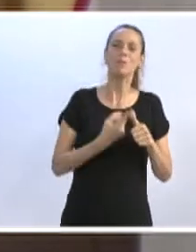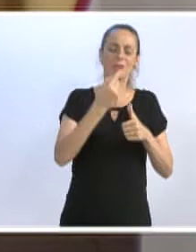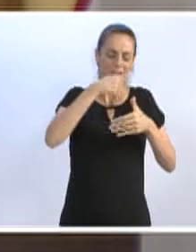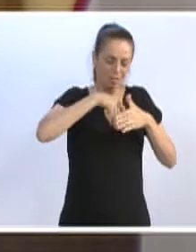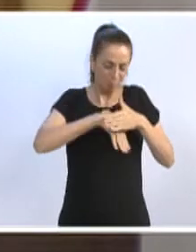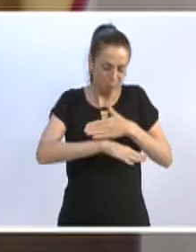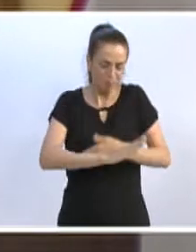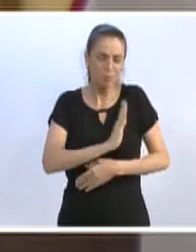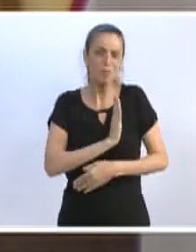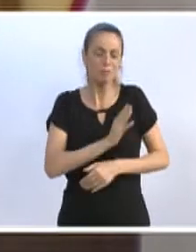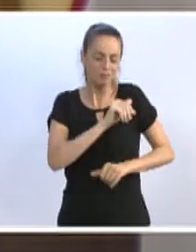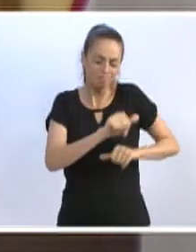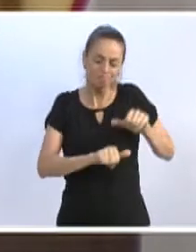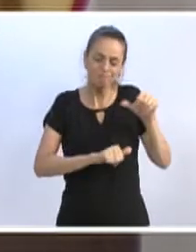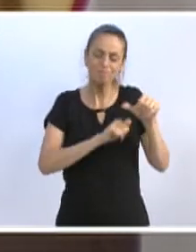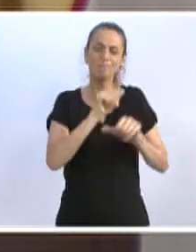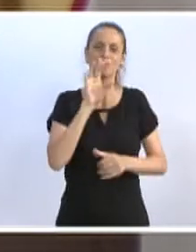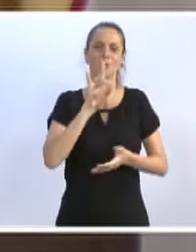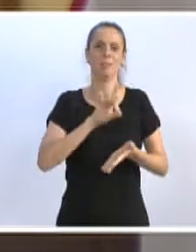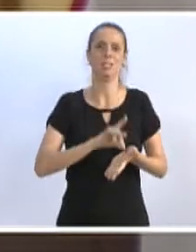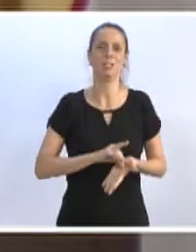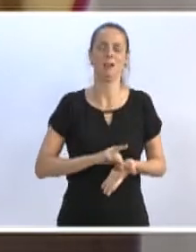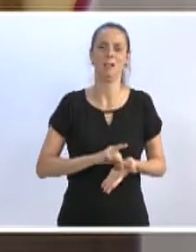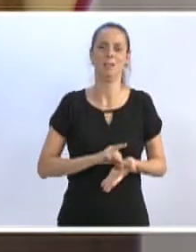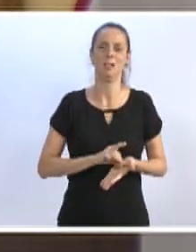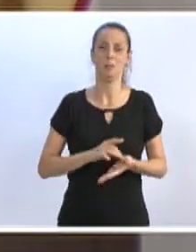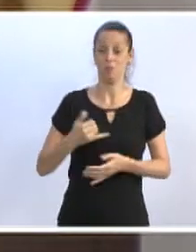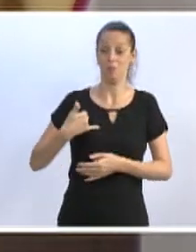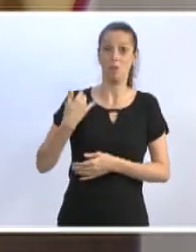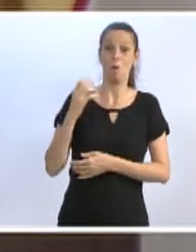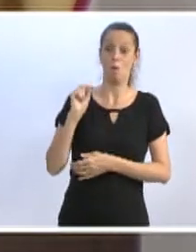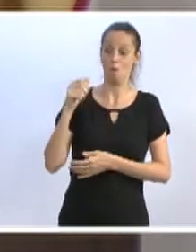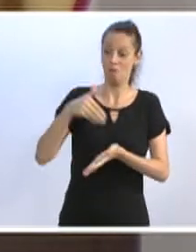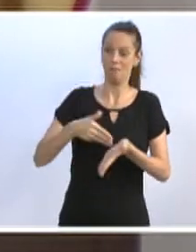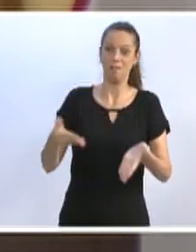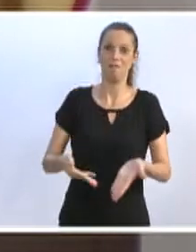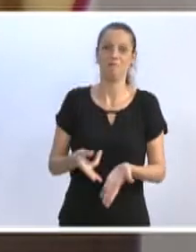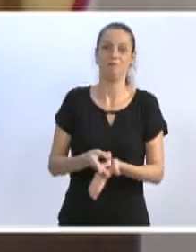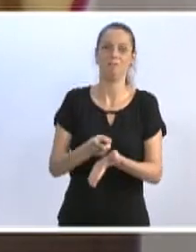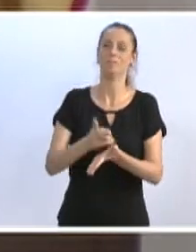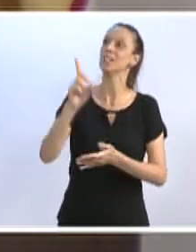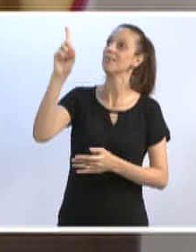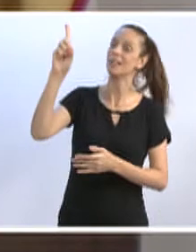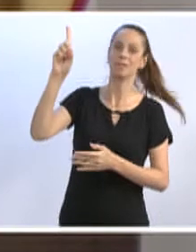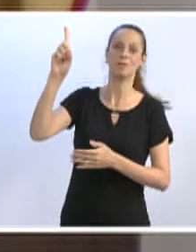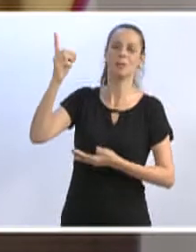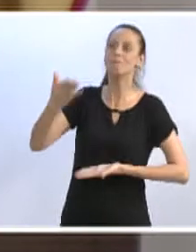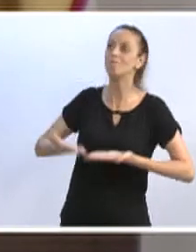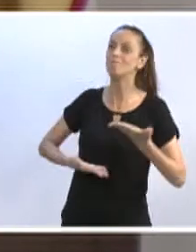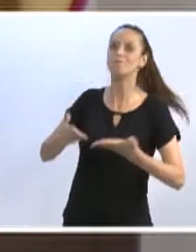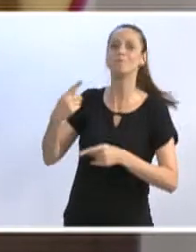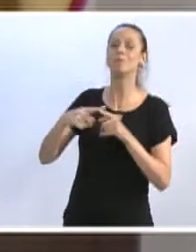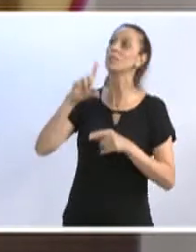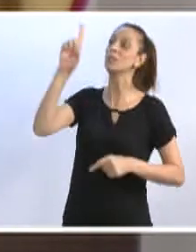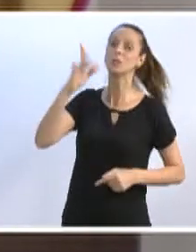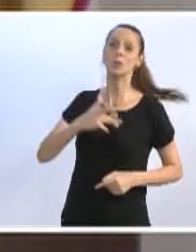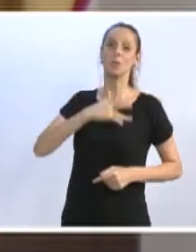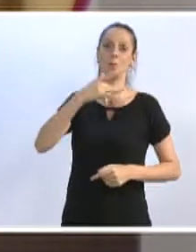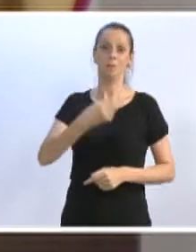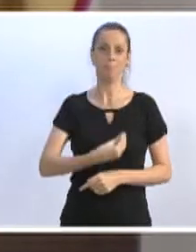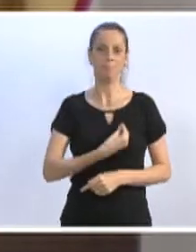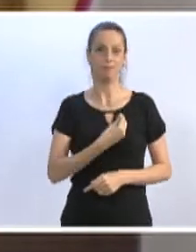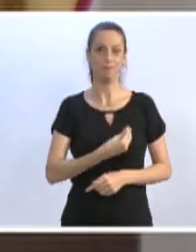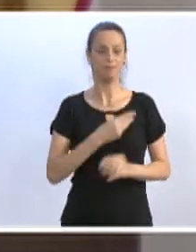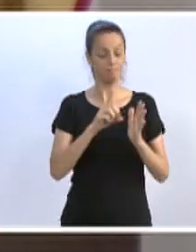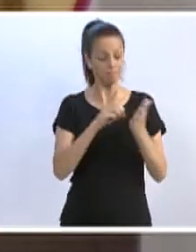que me transformava totalmente e me traz até aqui hoje. É um Deus que toca a vida. A importância